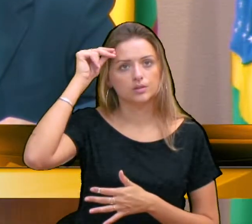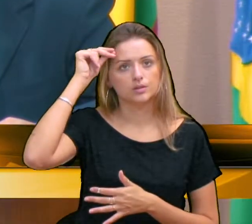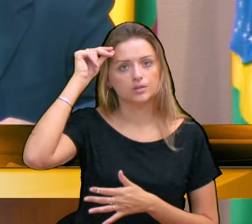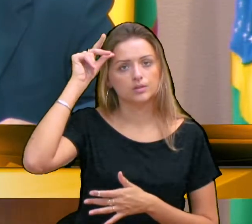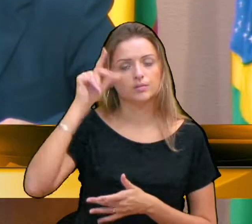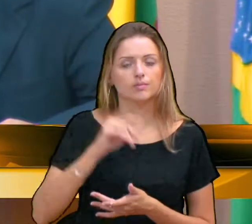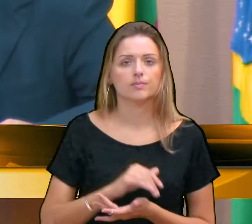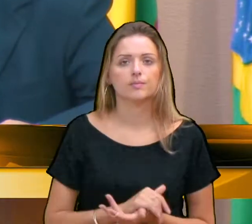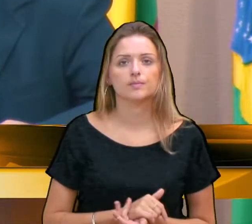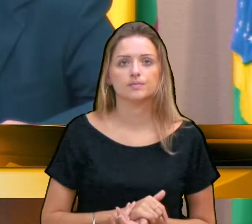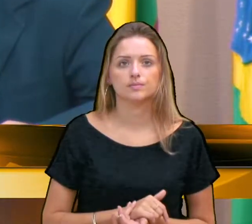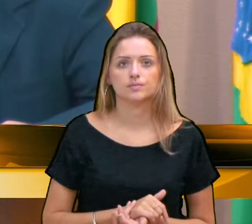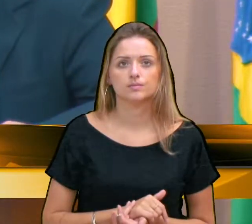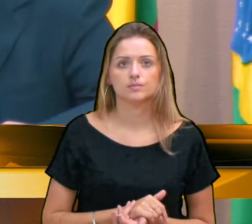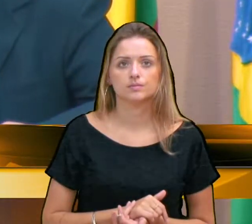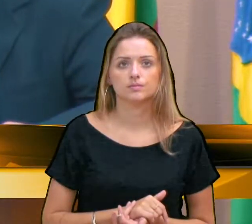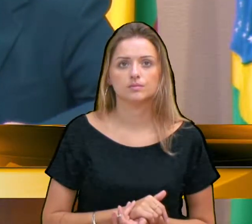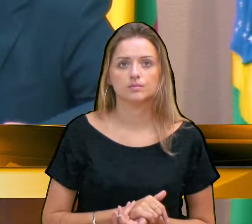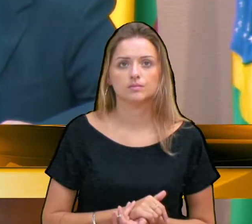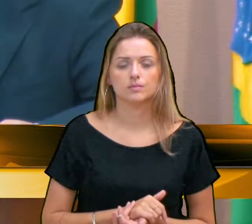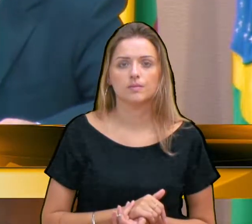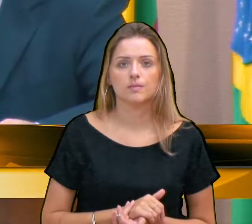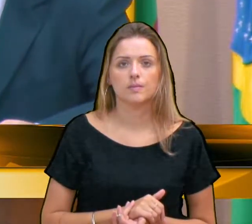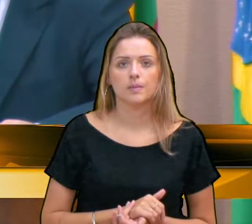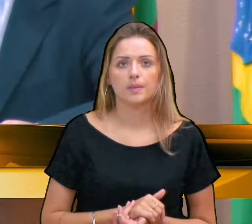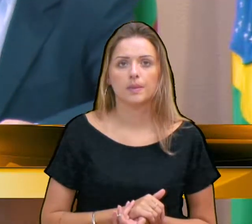para que pessoas que